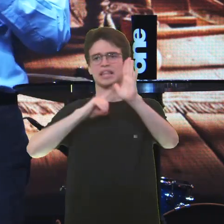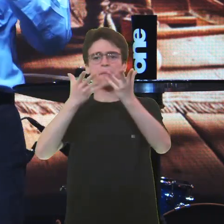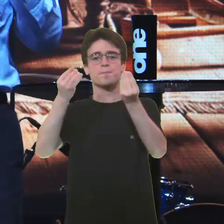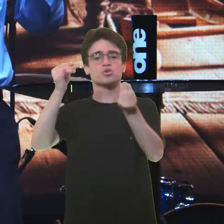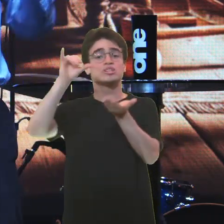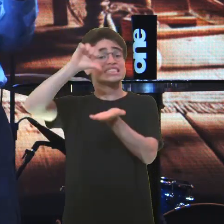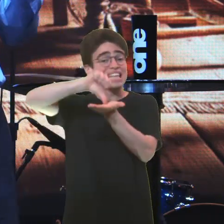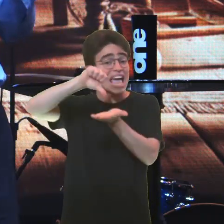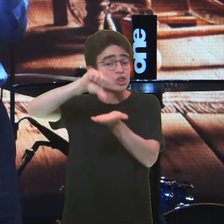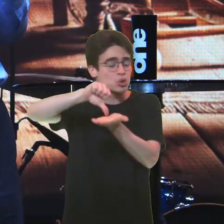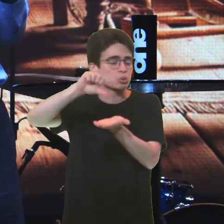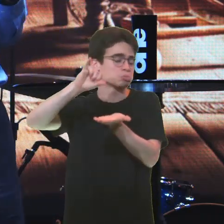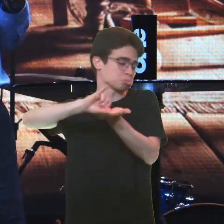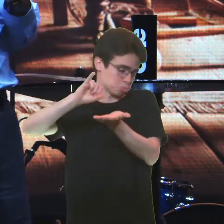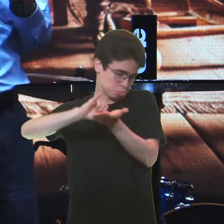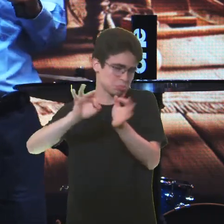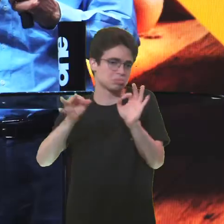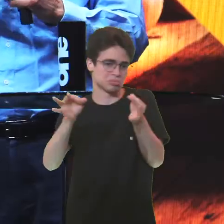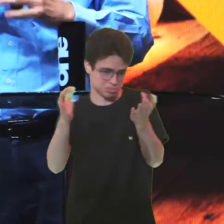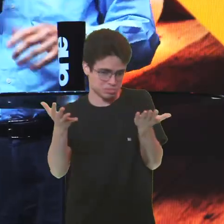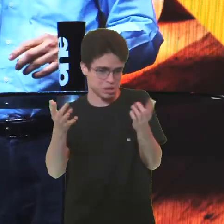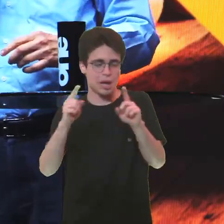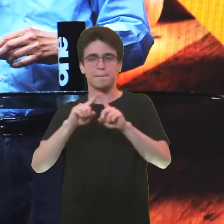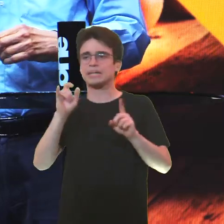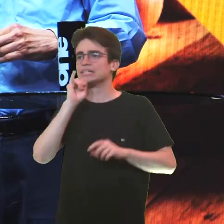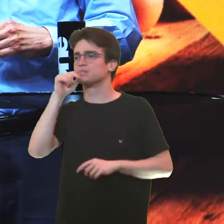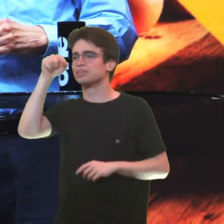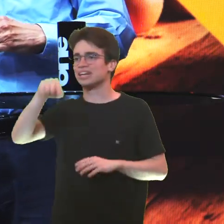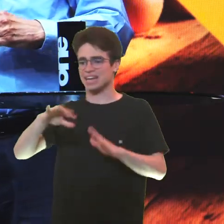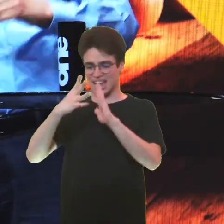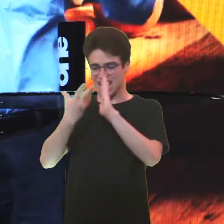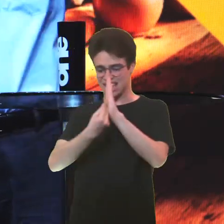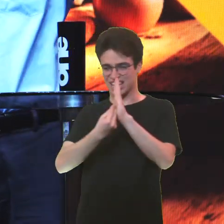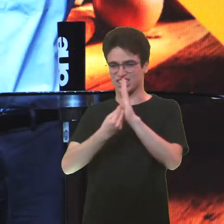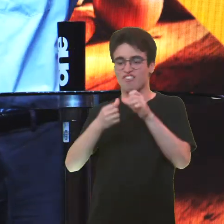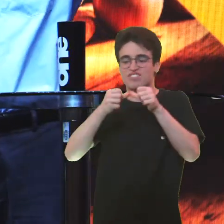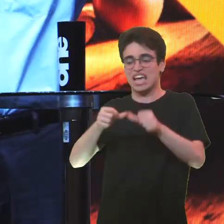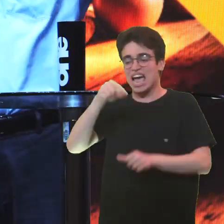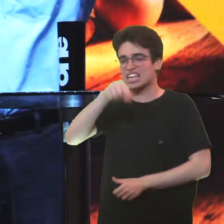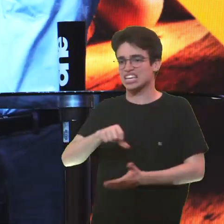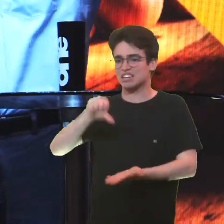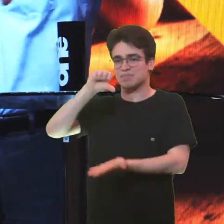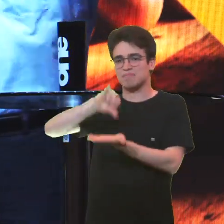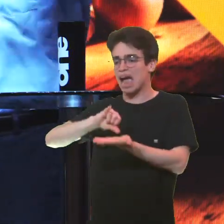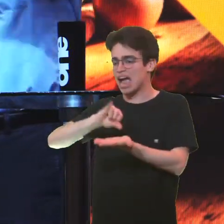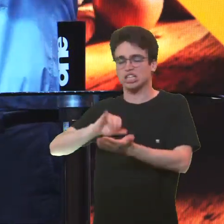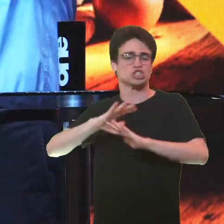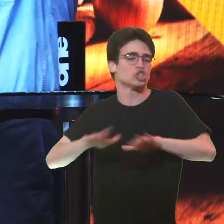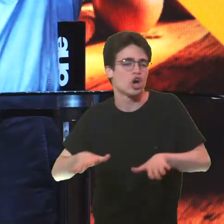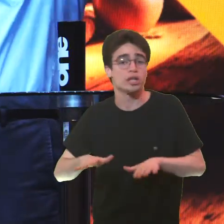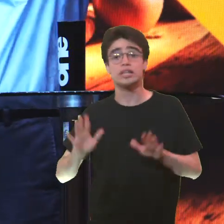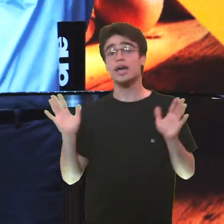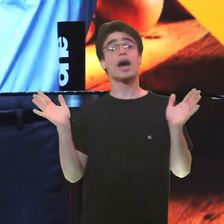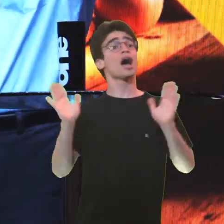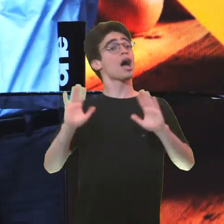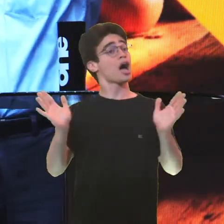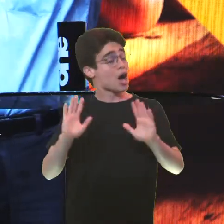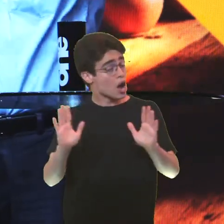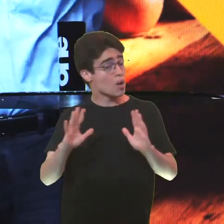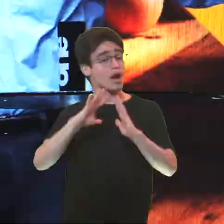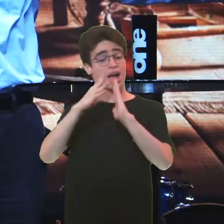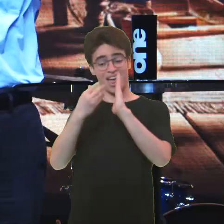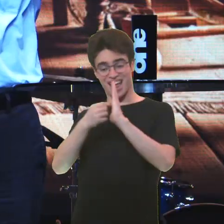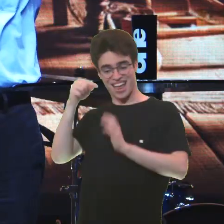na cidade. Pero la iglesia no solo está aquí. Mas a igreja não está apenas aqui nesse La bairro. iglesia está al mismo tiempo A en igreja 1000 está ao mesmo